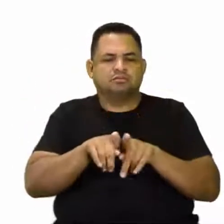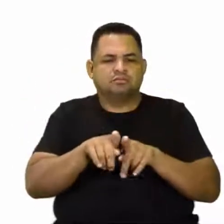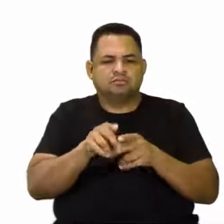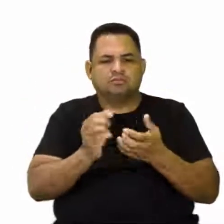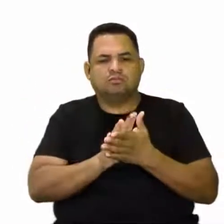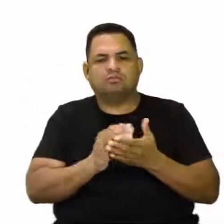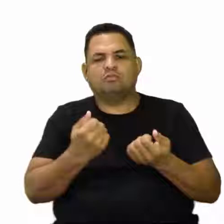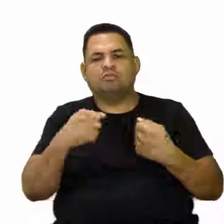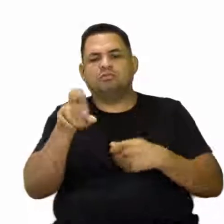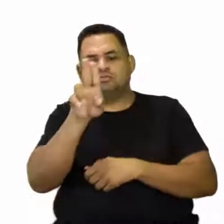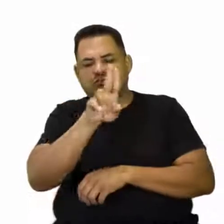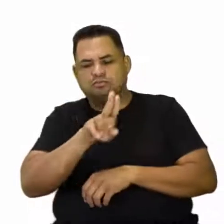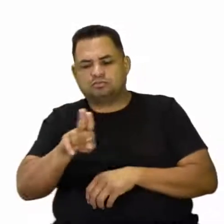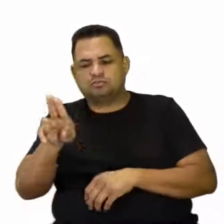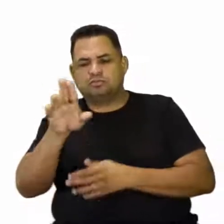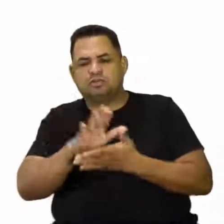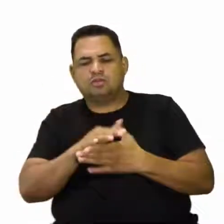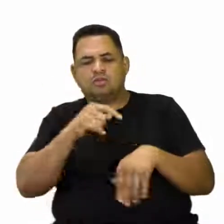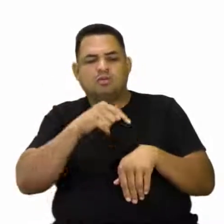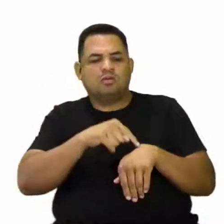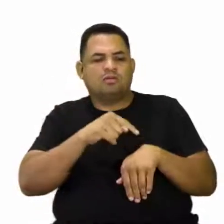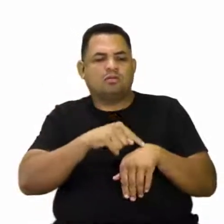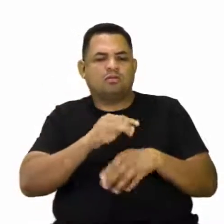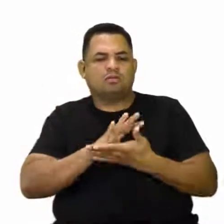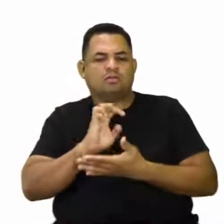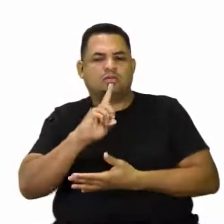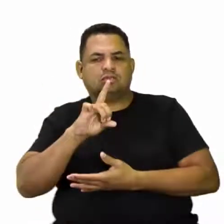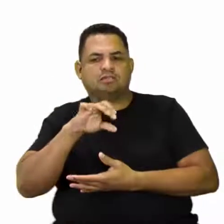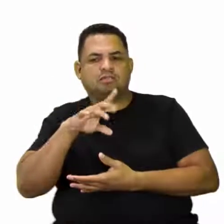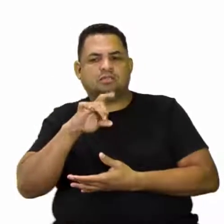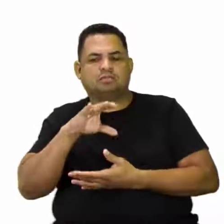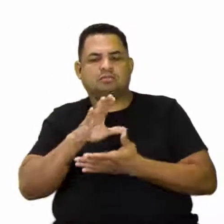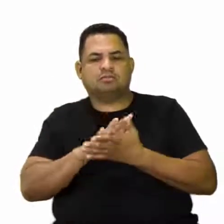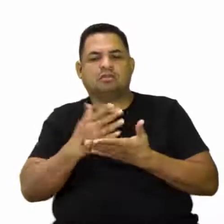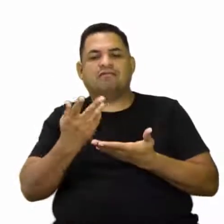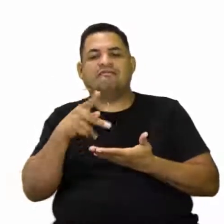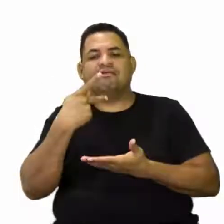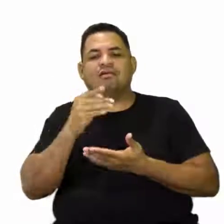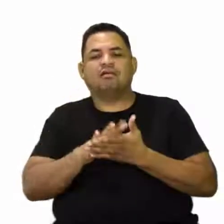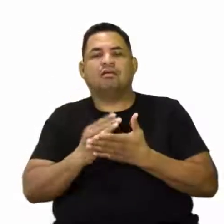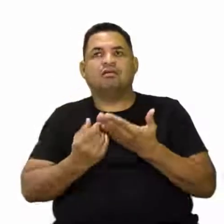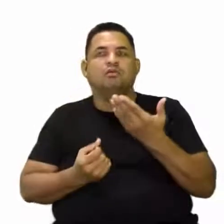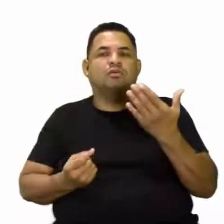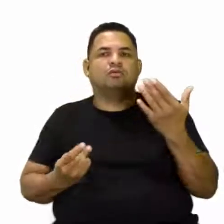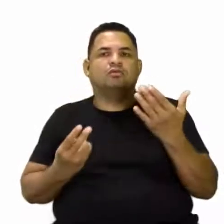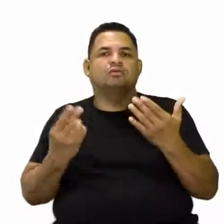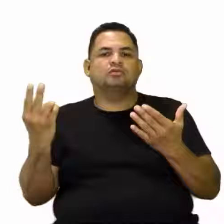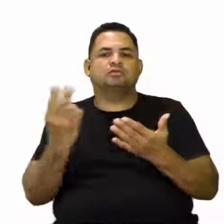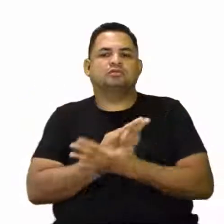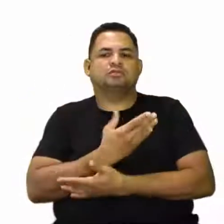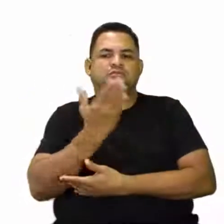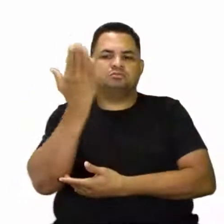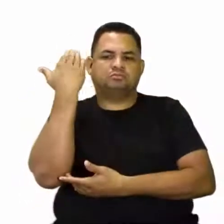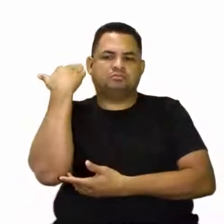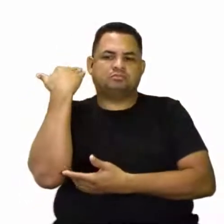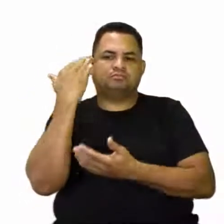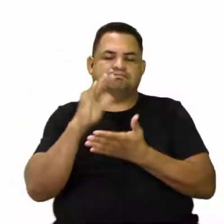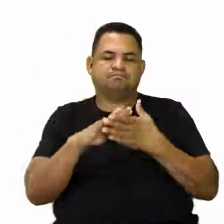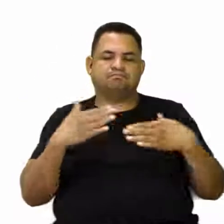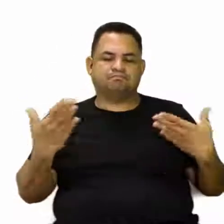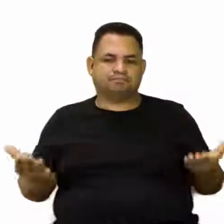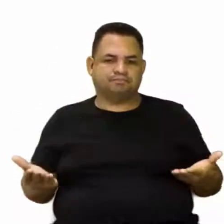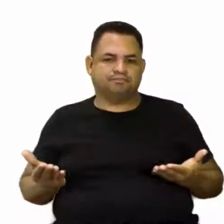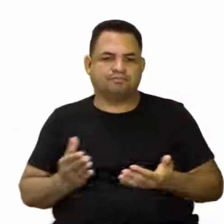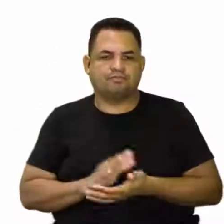pode usar o presente do indicativo para falar algo do passado? Sim. Então, é nesse